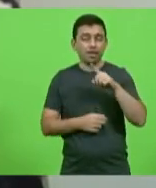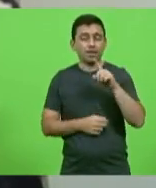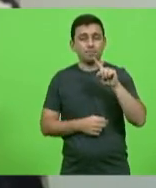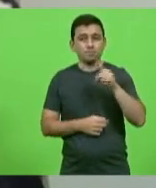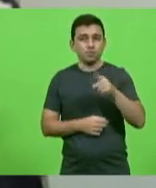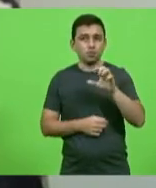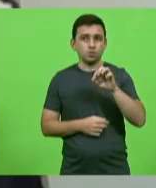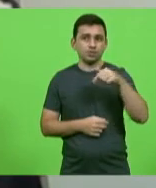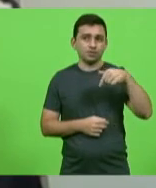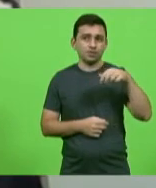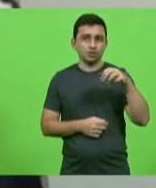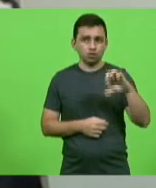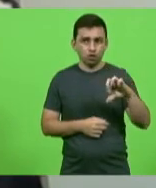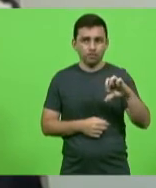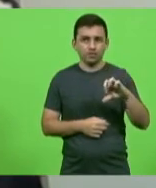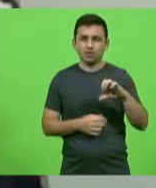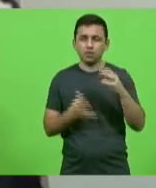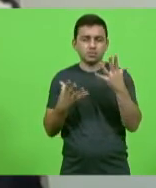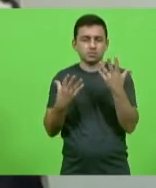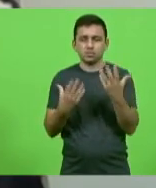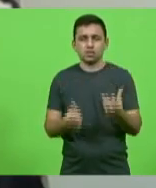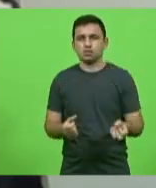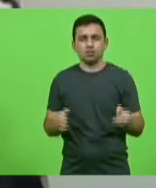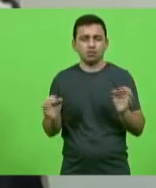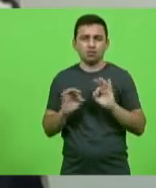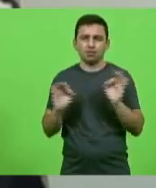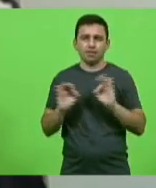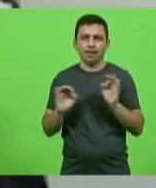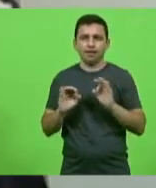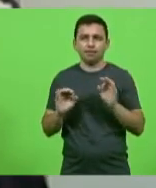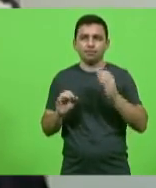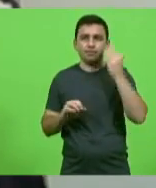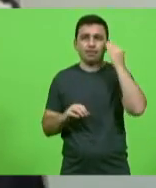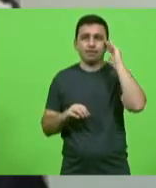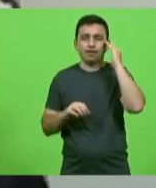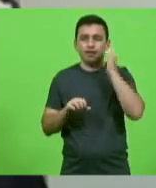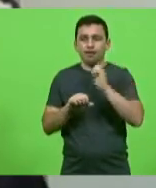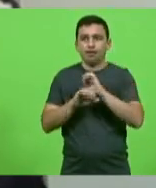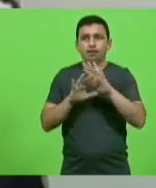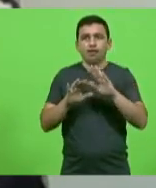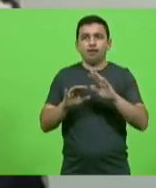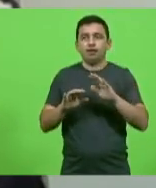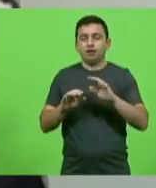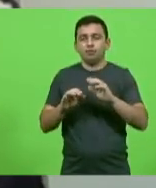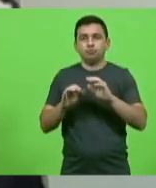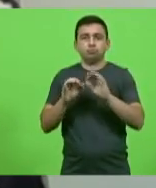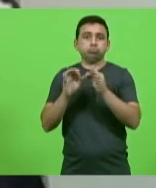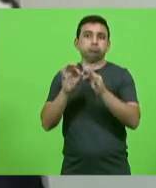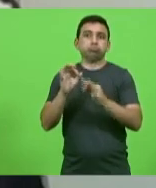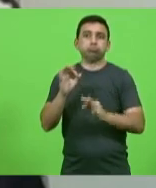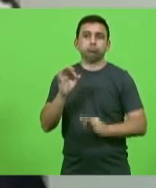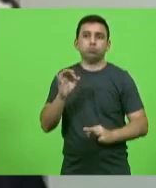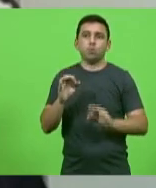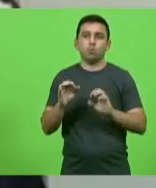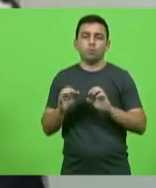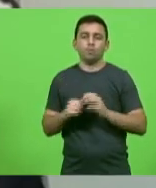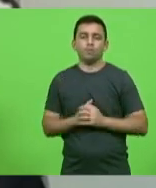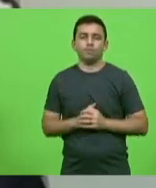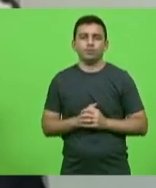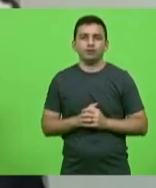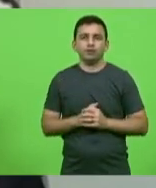1.079 e não admitem interpretação stem extensiva ou por analogia